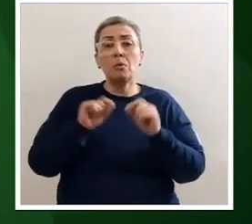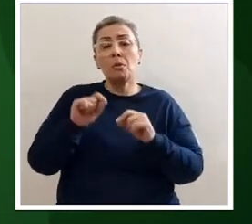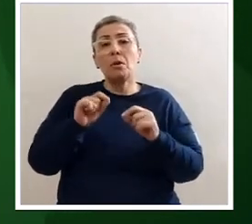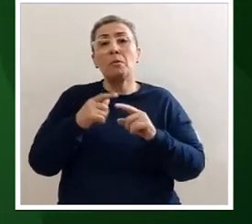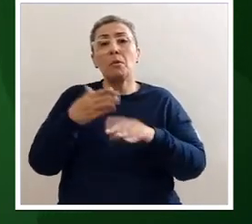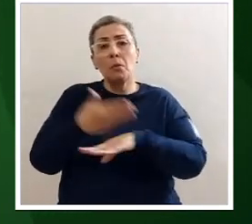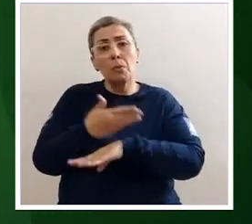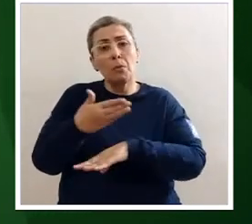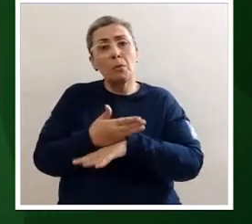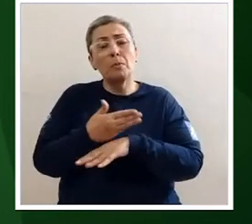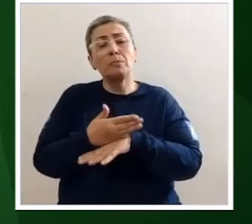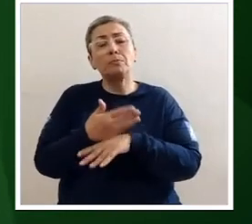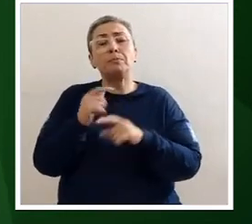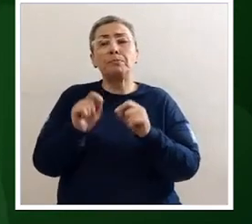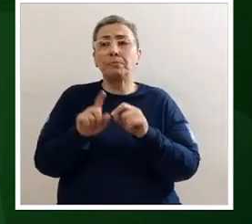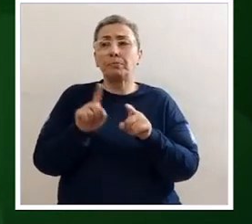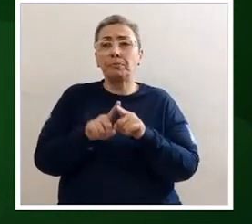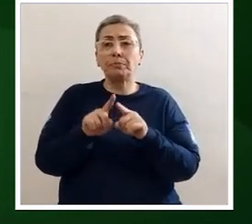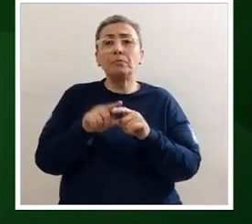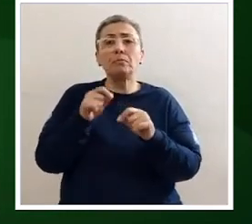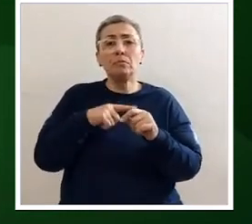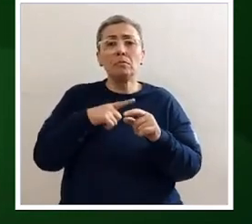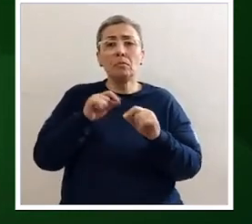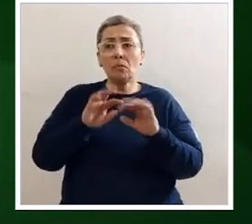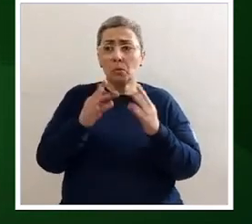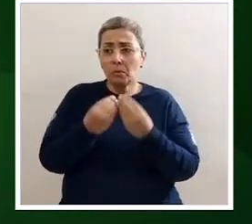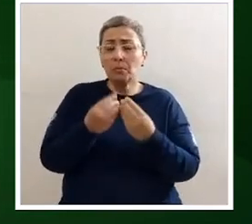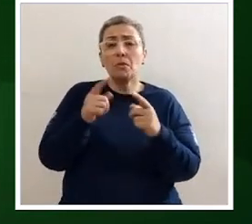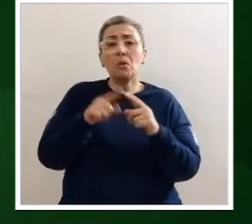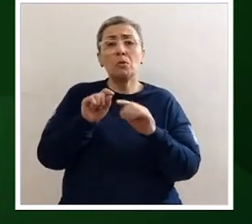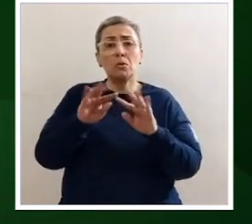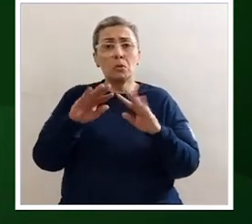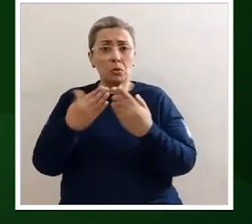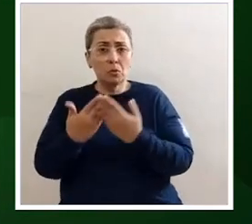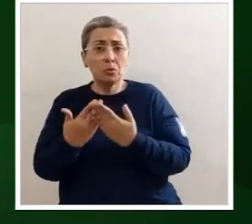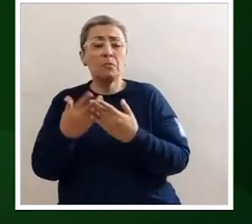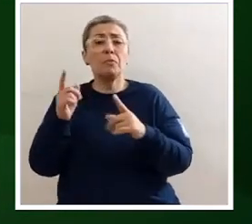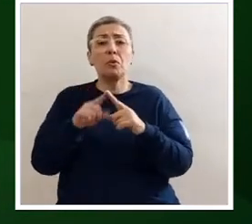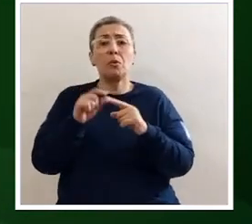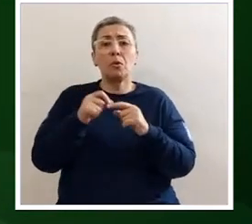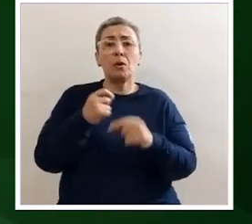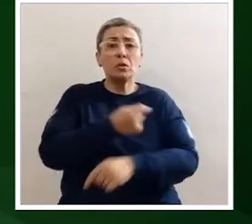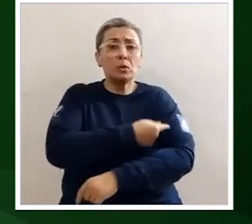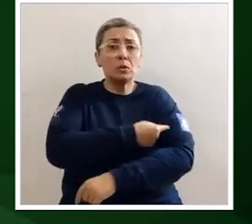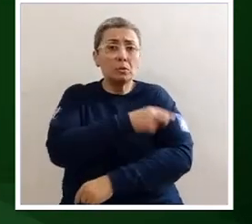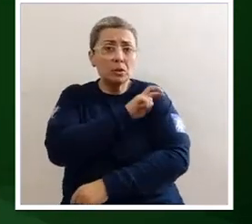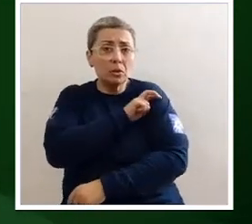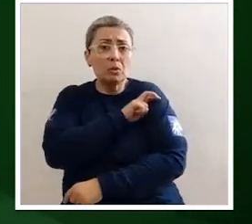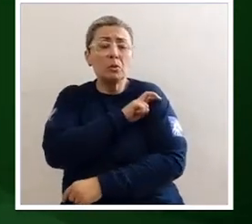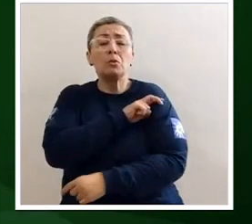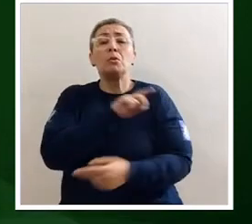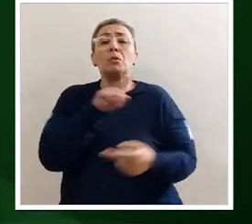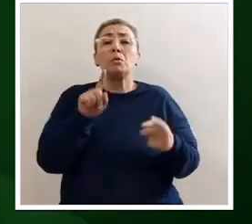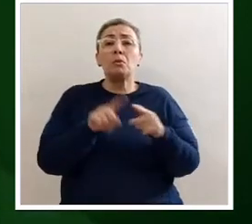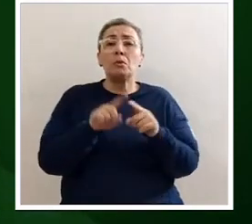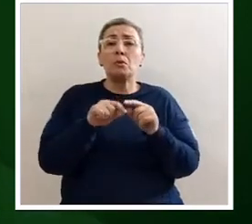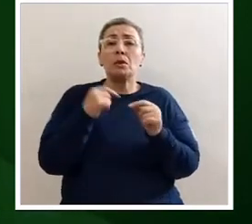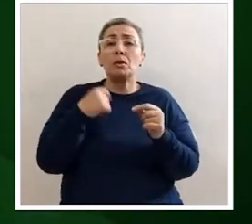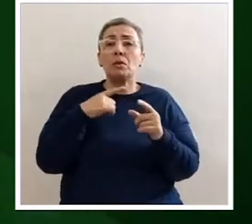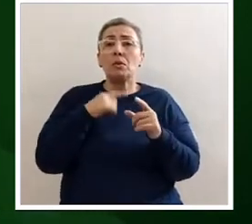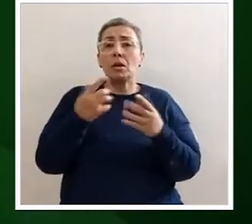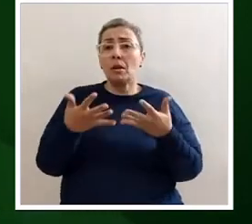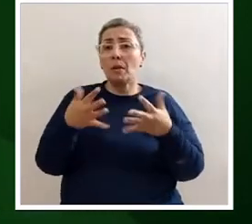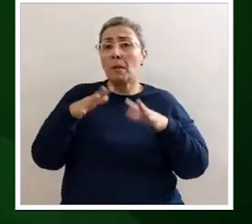participam né elas e as suas famílias e as suas escolas nos anos iniciais do Ensino Fundamental essa